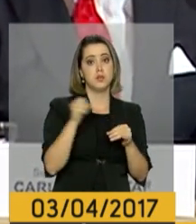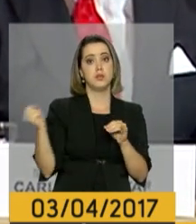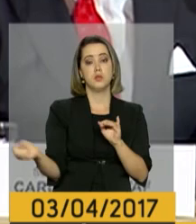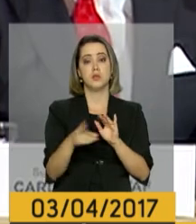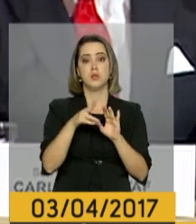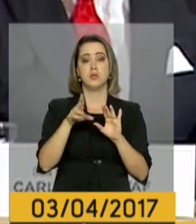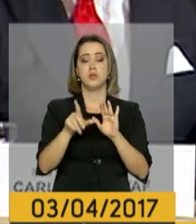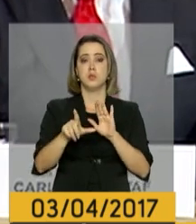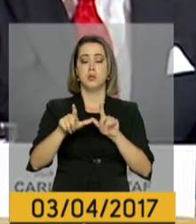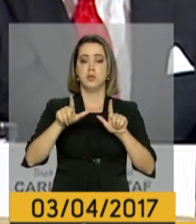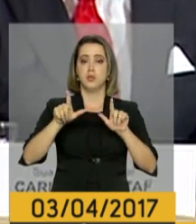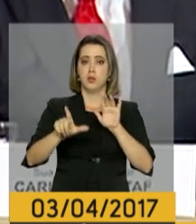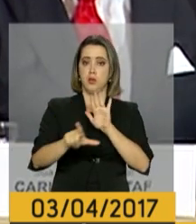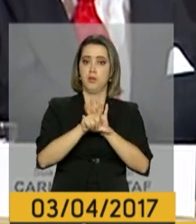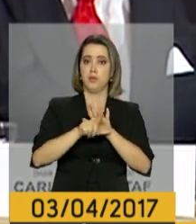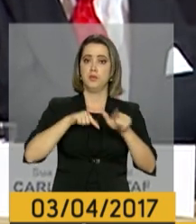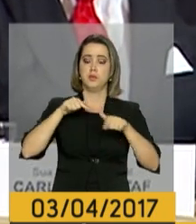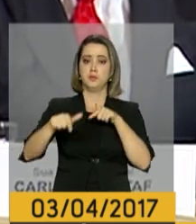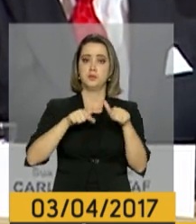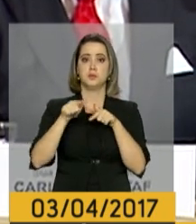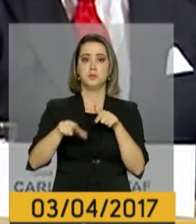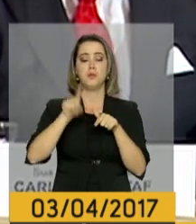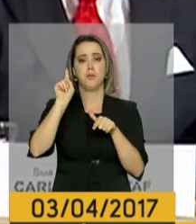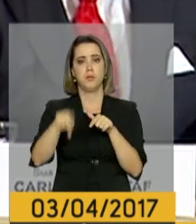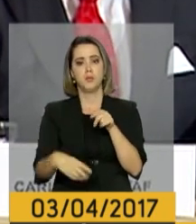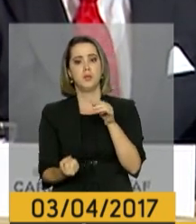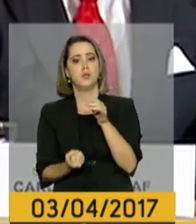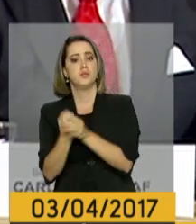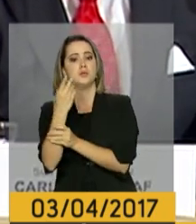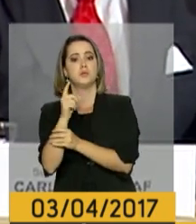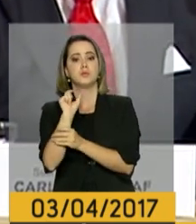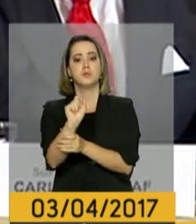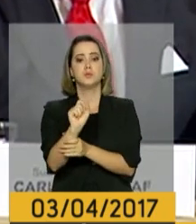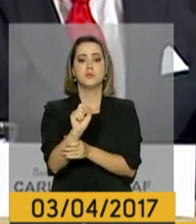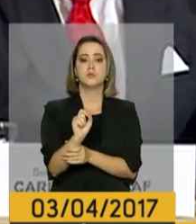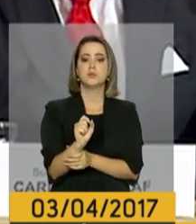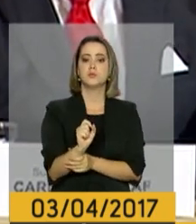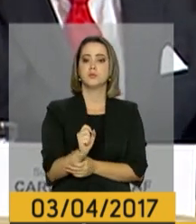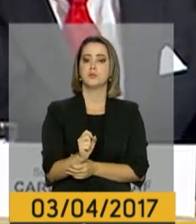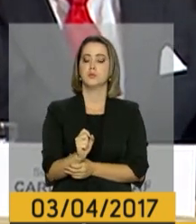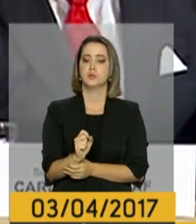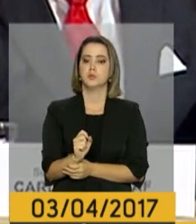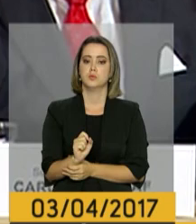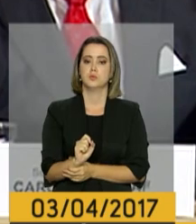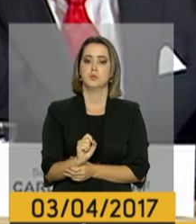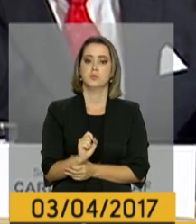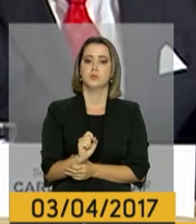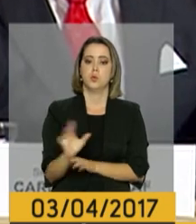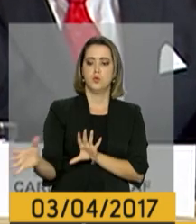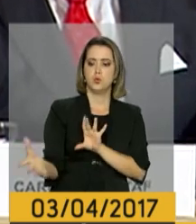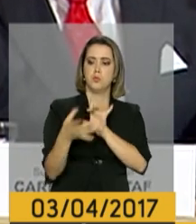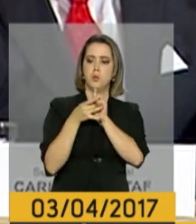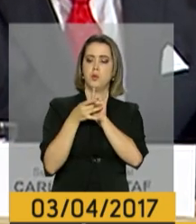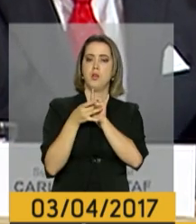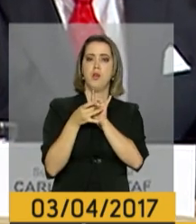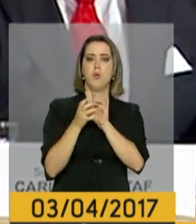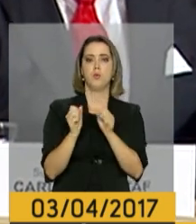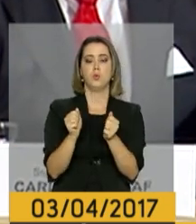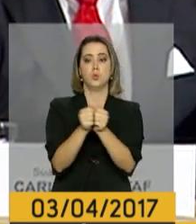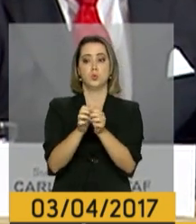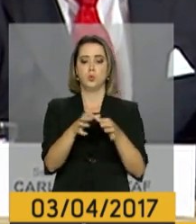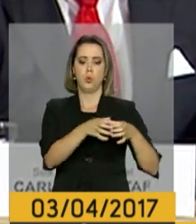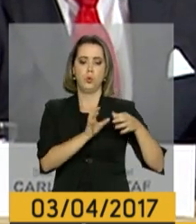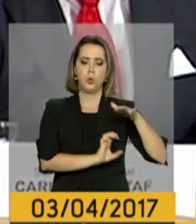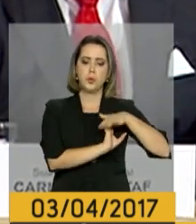da legislação do trabalho, que é fruto, sabe o presidente Robson, de uma interação, de um diálogo entre o